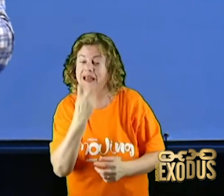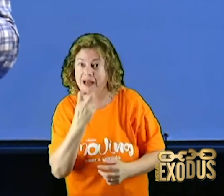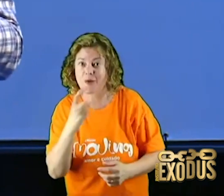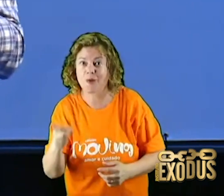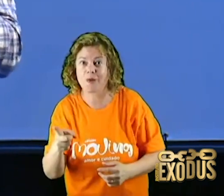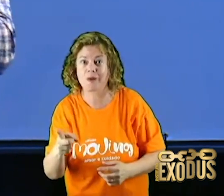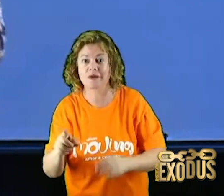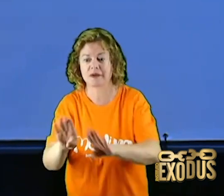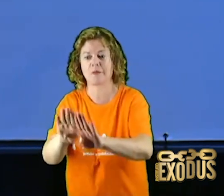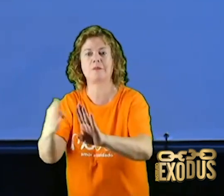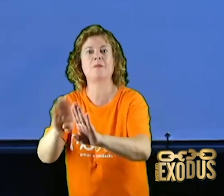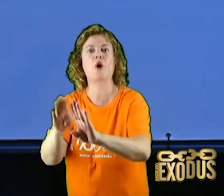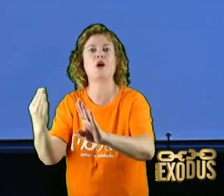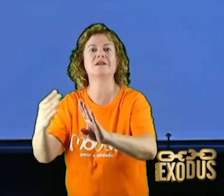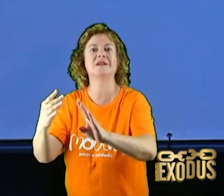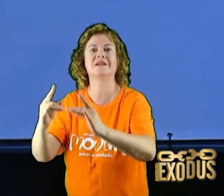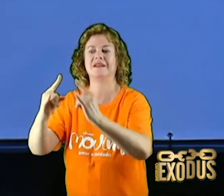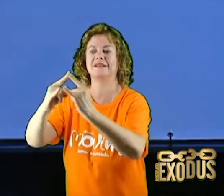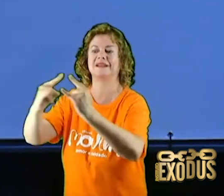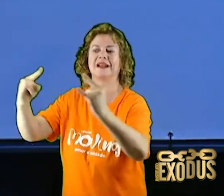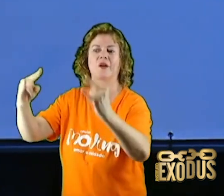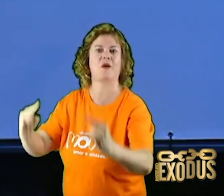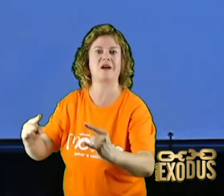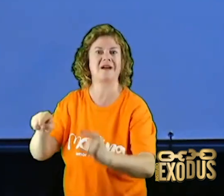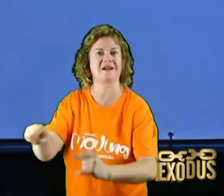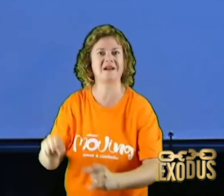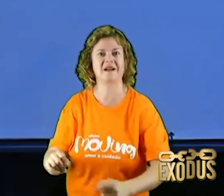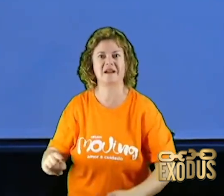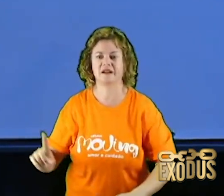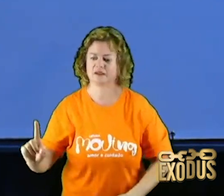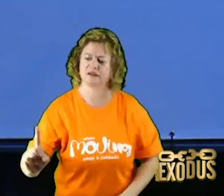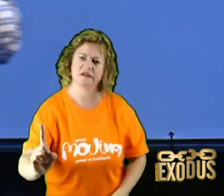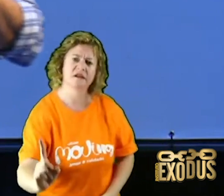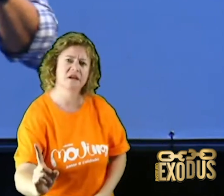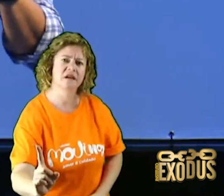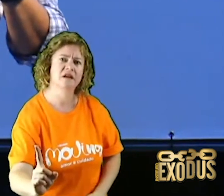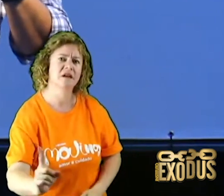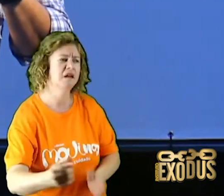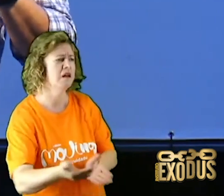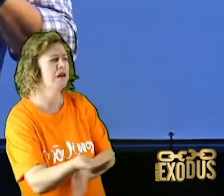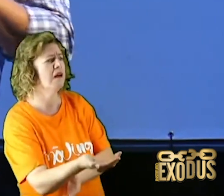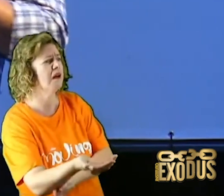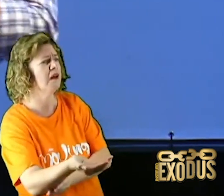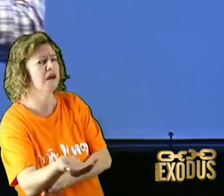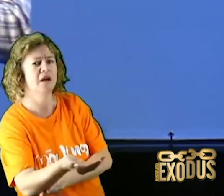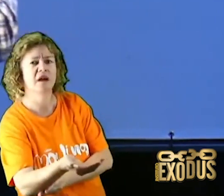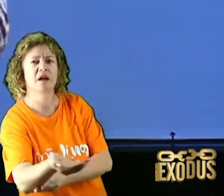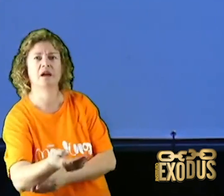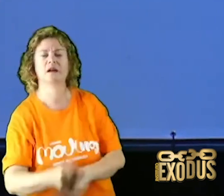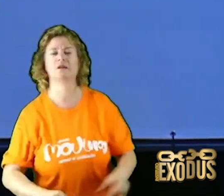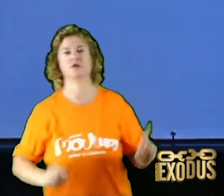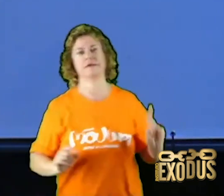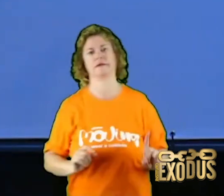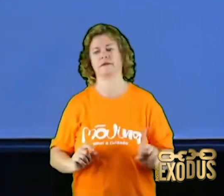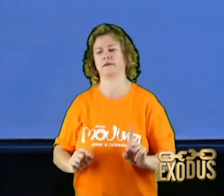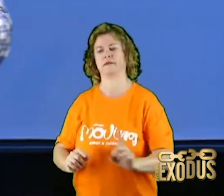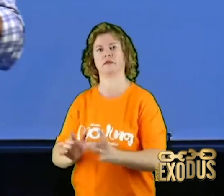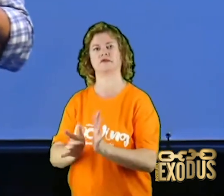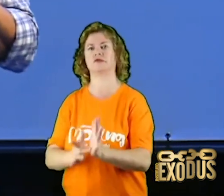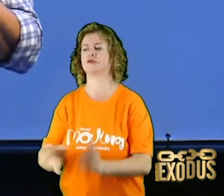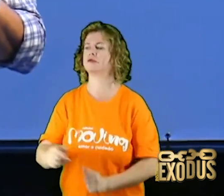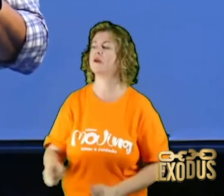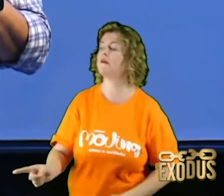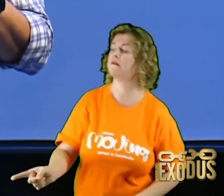Aí Jesus cura o cego de nascença. Vai lá e lava o teu olho no tanque de Siloé. Ele vai lá, quando volta, ele está vendo.